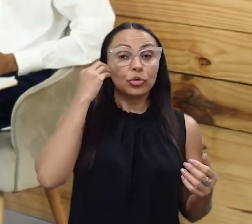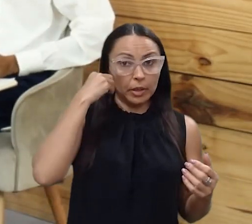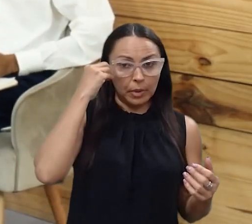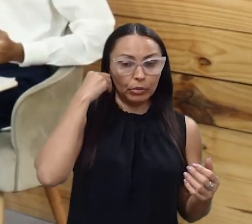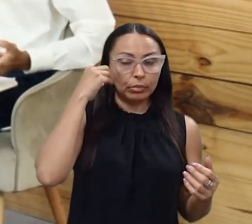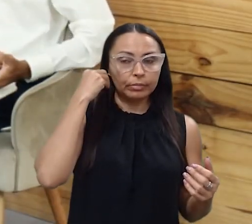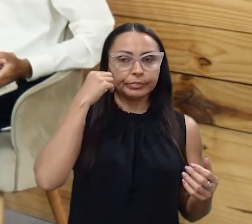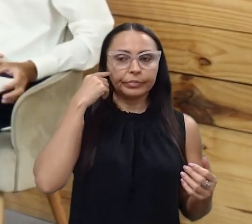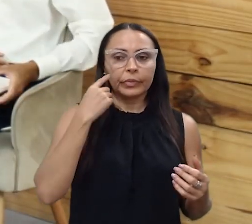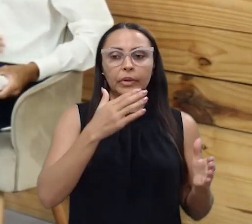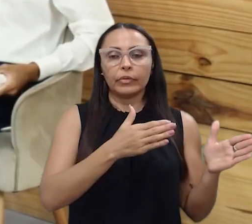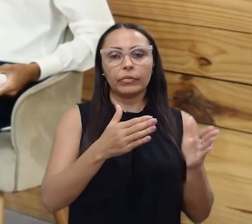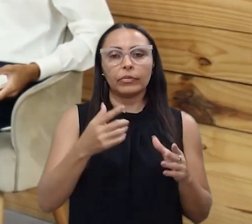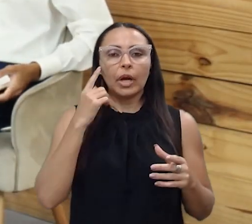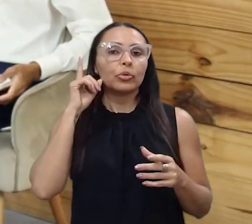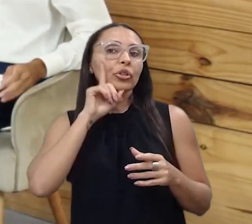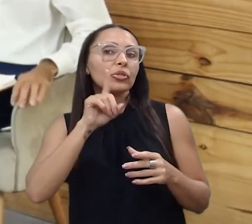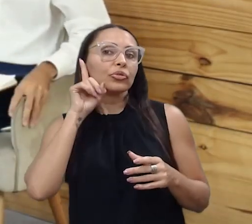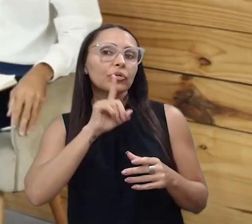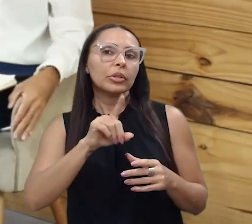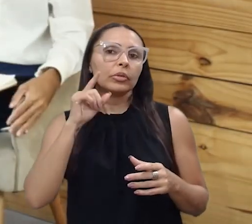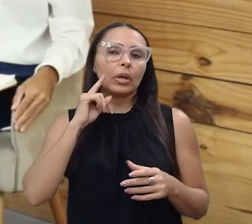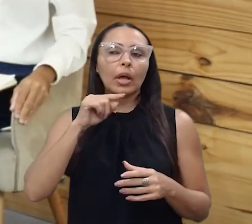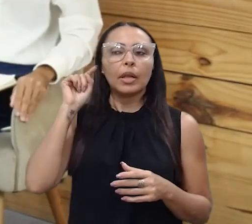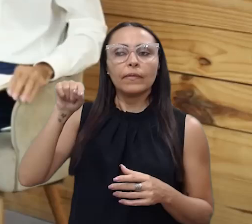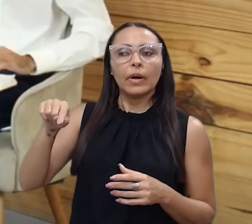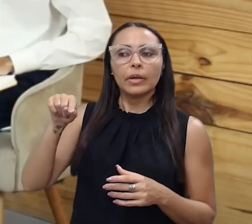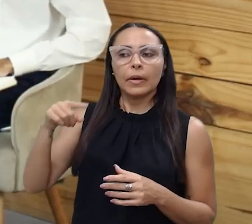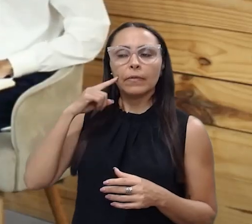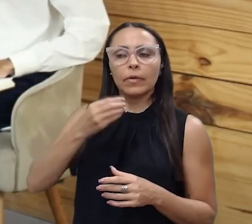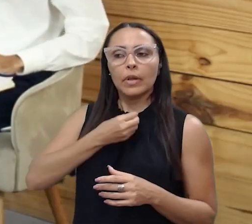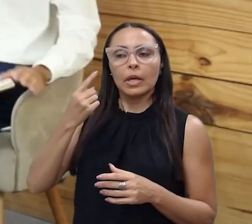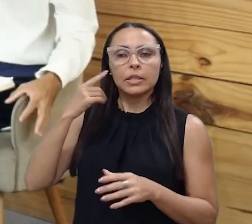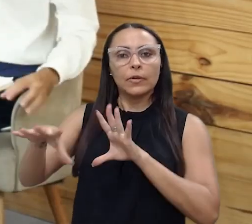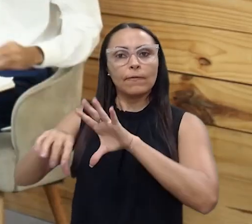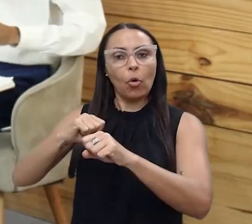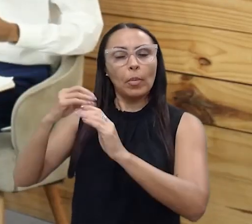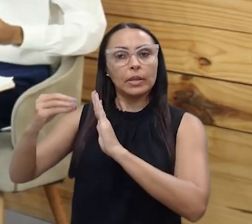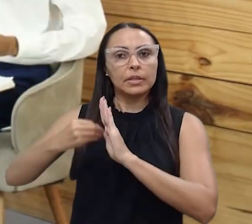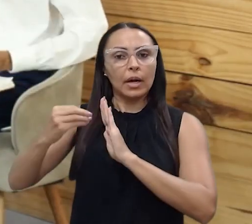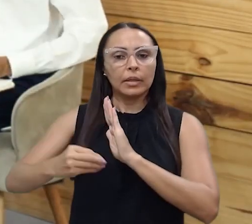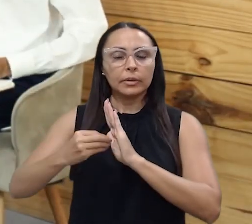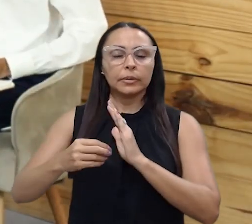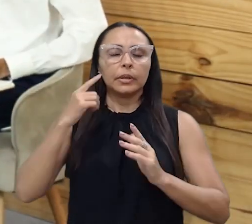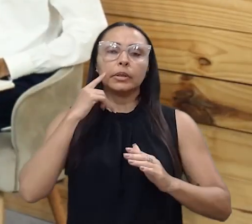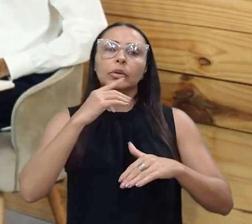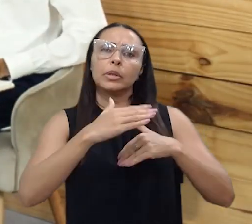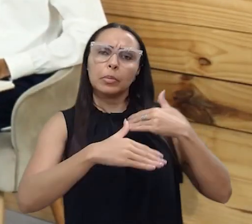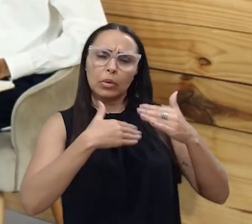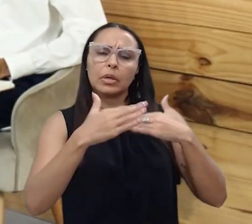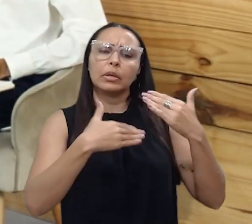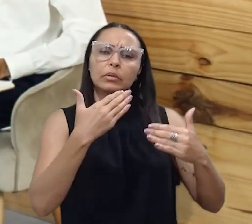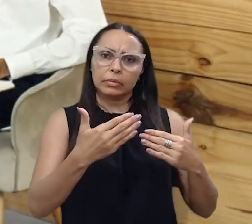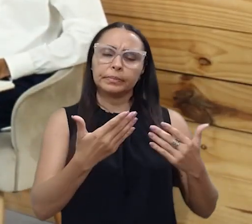experimentalista, vai para os Estados Unidos, onde ele se forma enquanto designer, e nesse processo